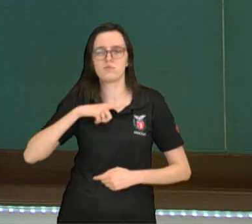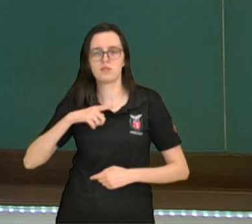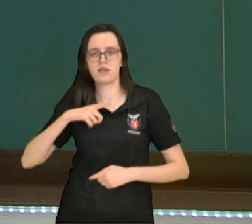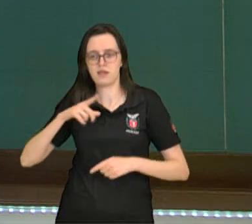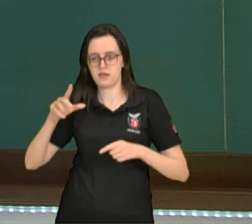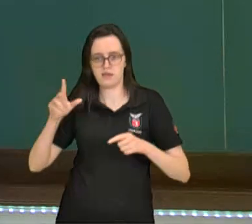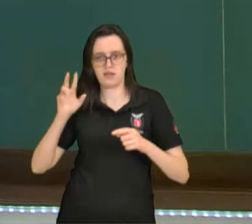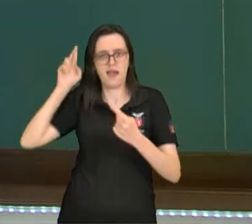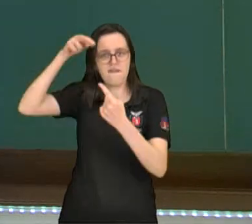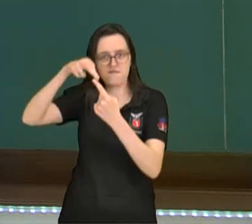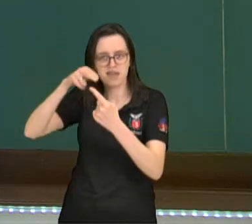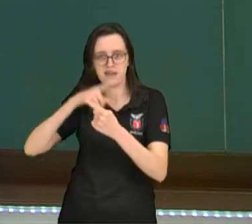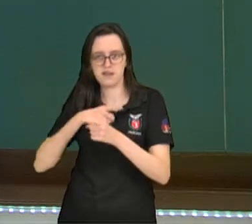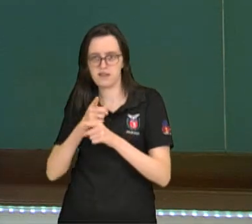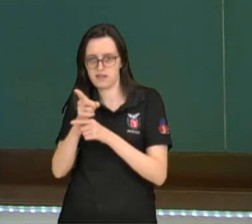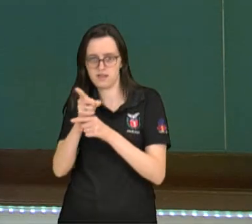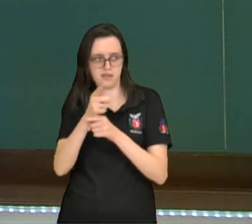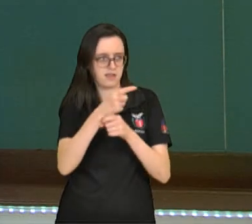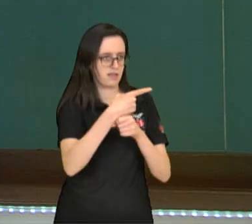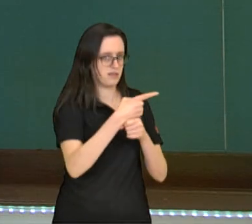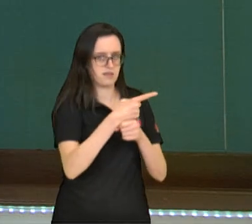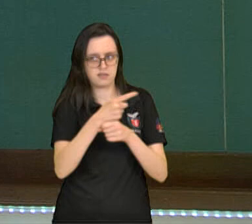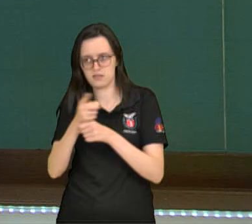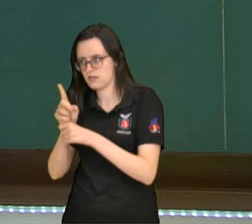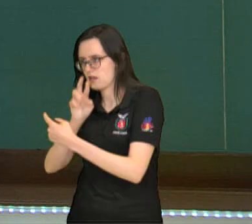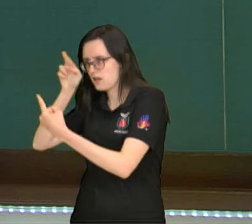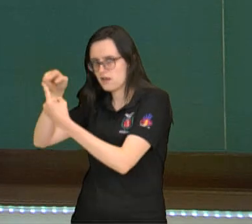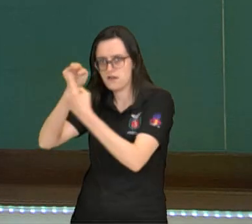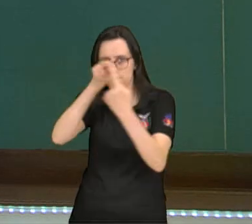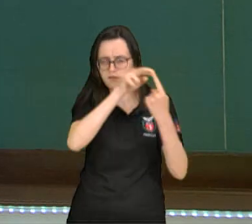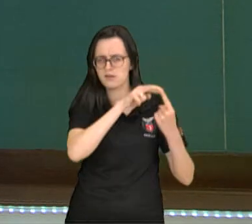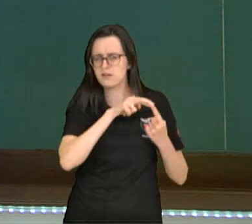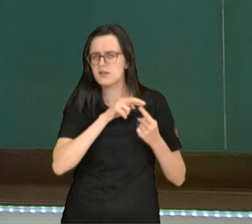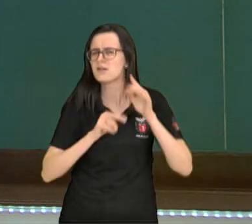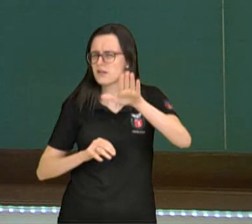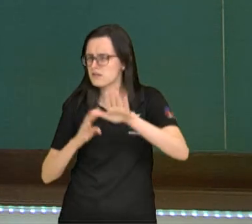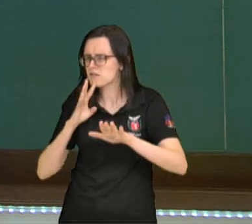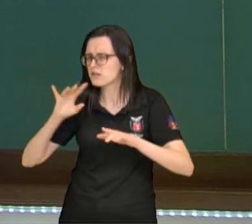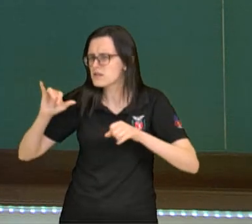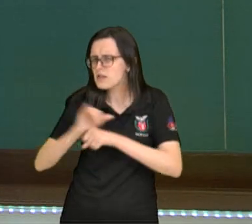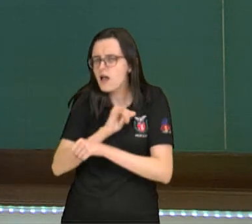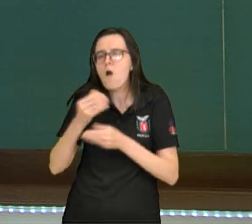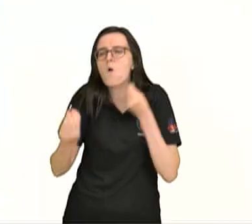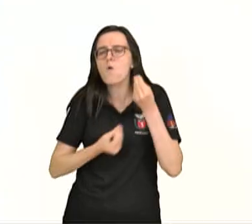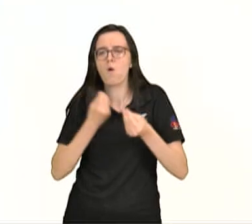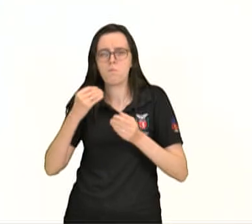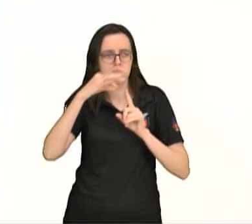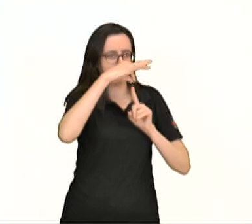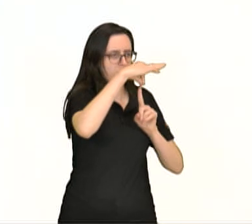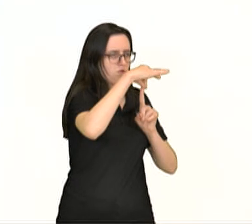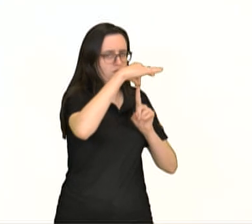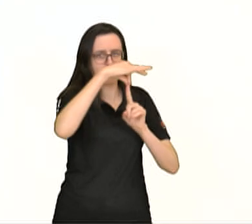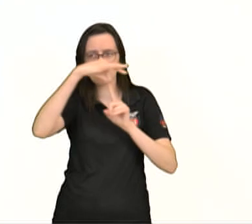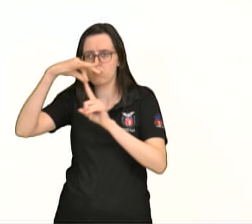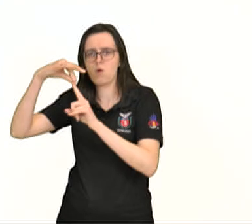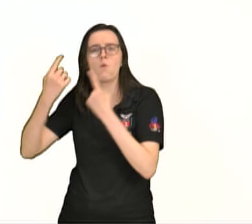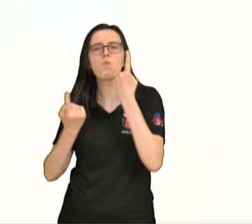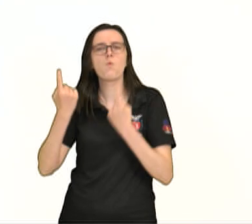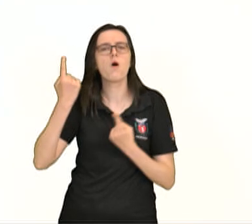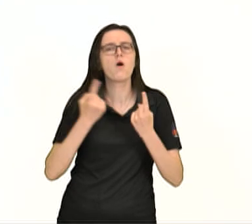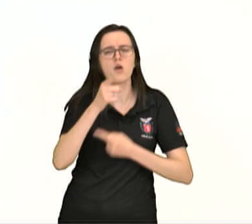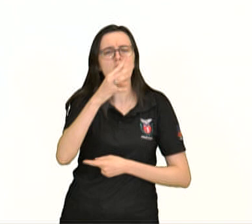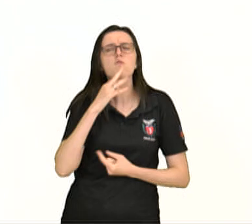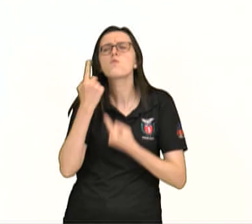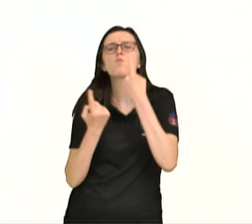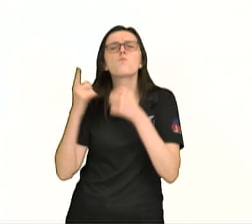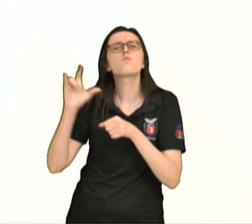e referências. Vamos lá? Você conhece alguma técnica de orientação? Qual técnica que você conhece